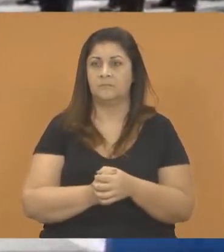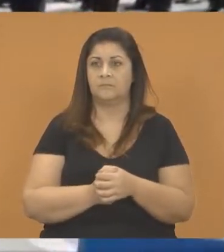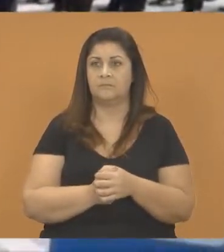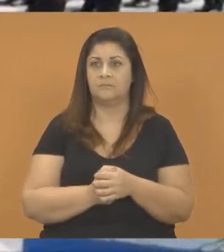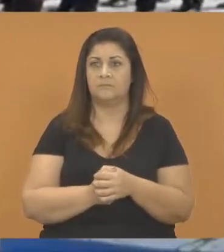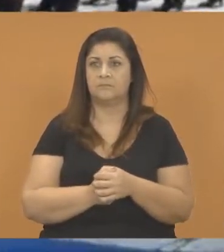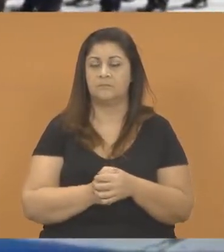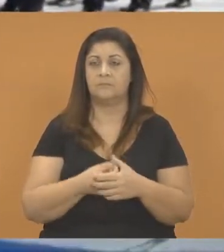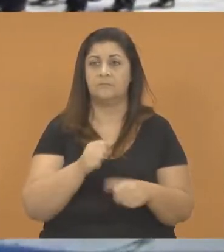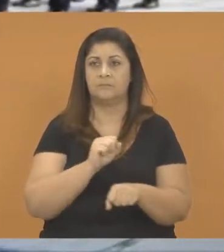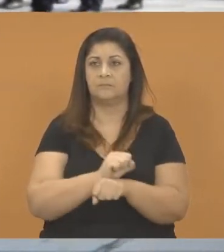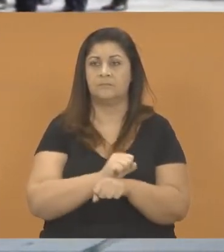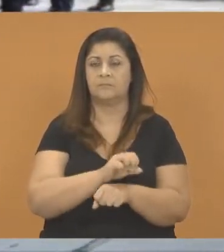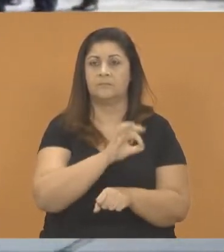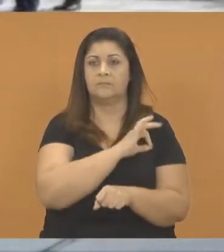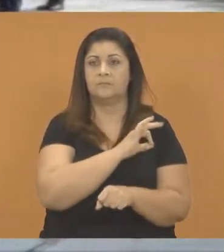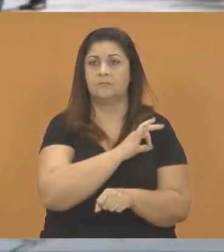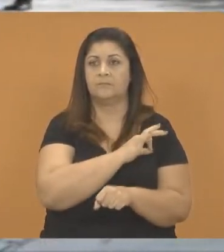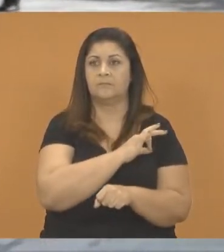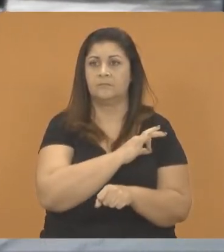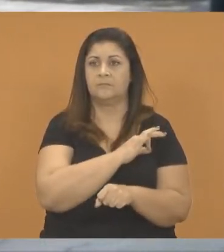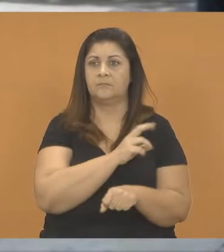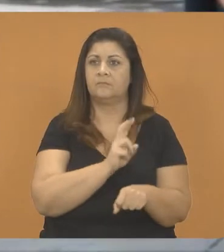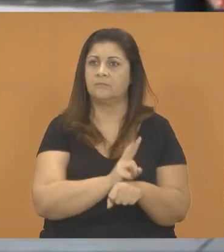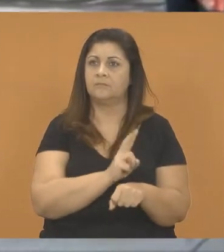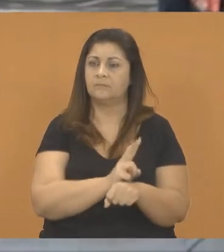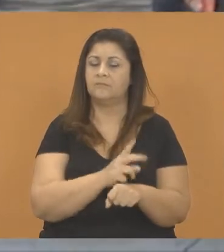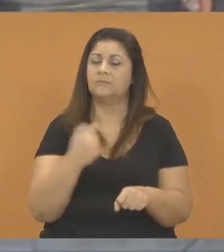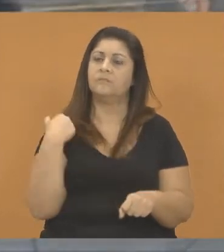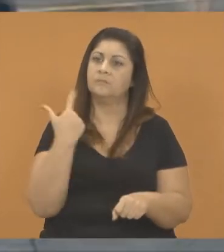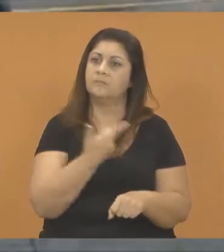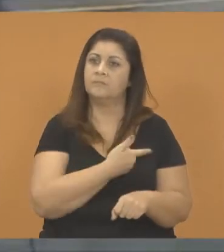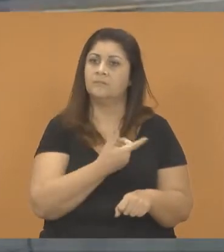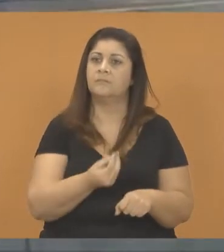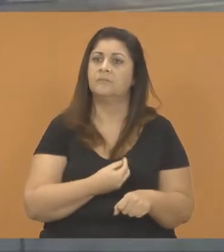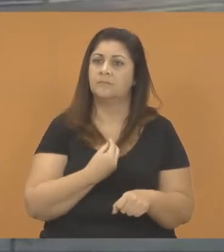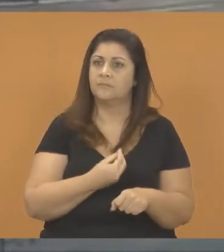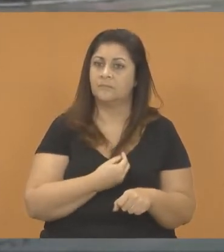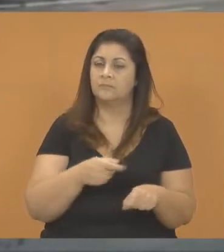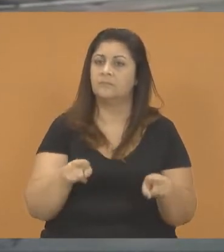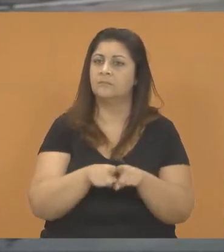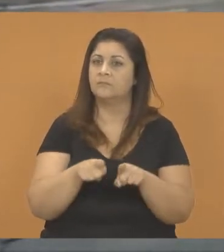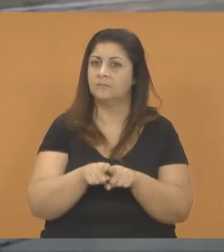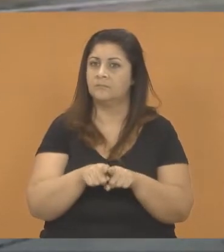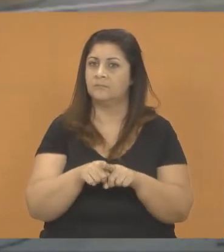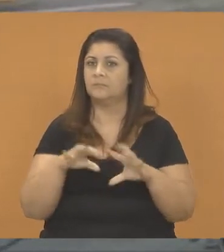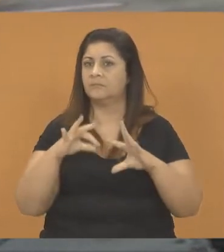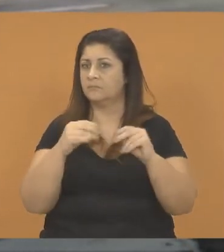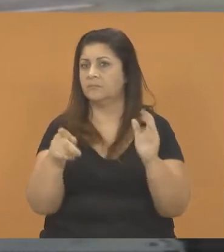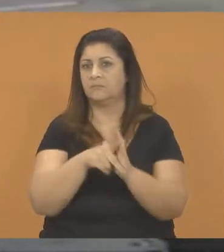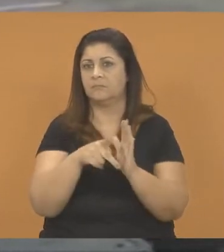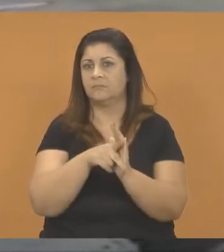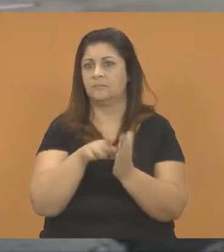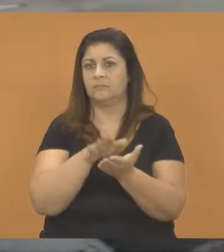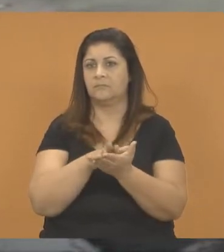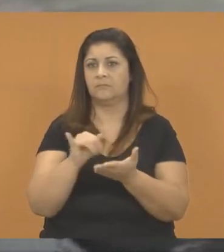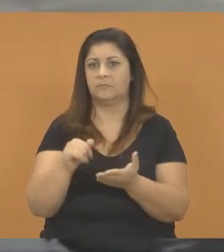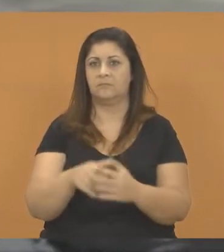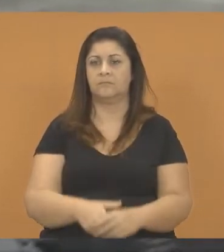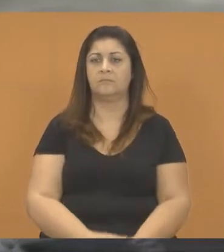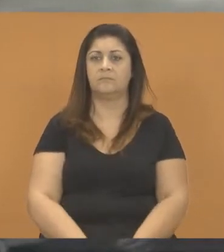guardas municipais para proteger a nossa vida de nossos municípios e o patrimônio público da nossa cidade